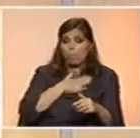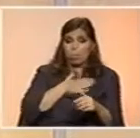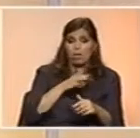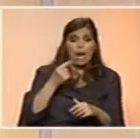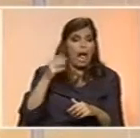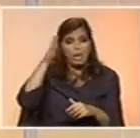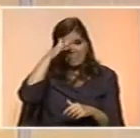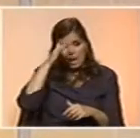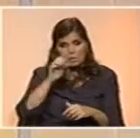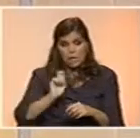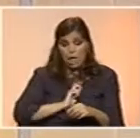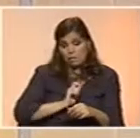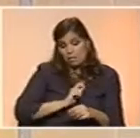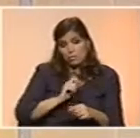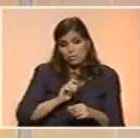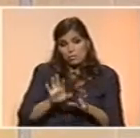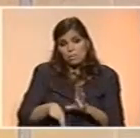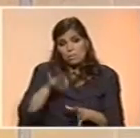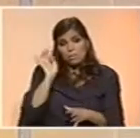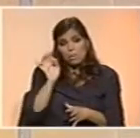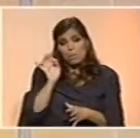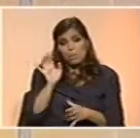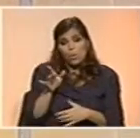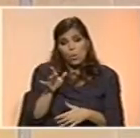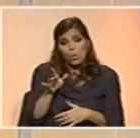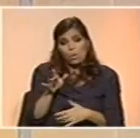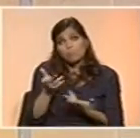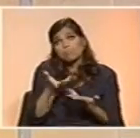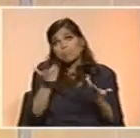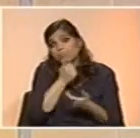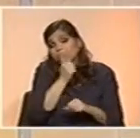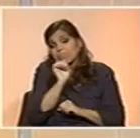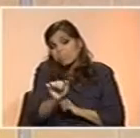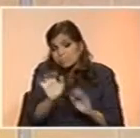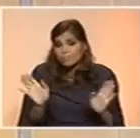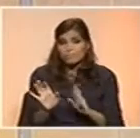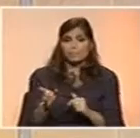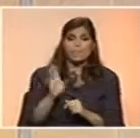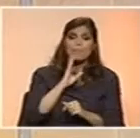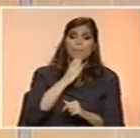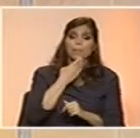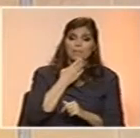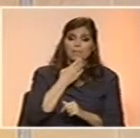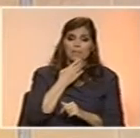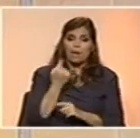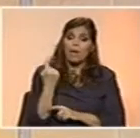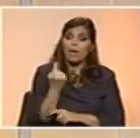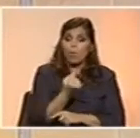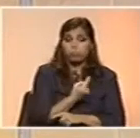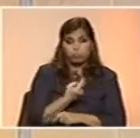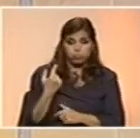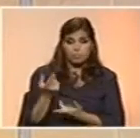princípios éticos. Acho que é uma opção extremamente válida e depende, acima de tudo, de cada